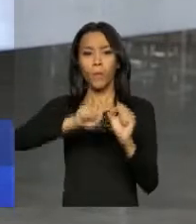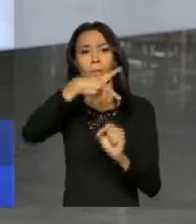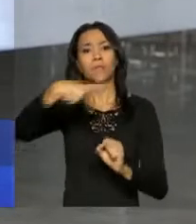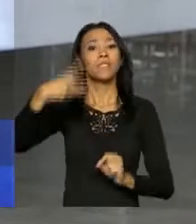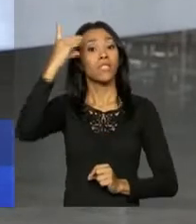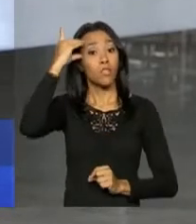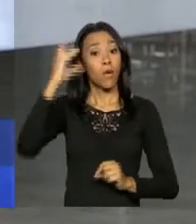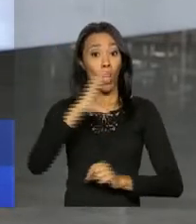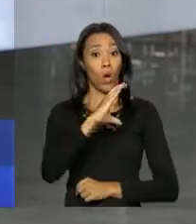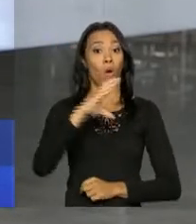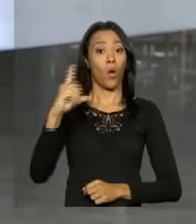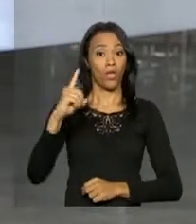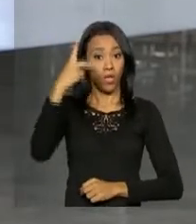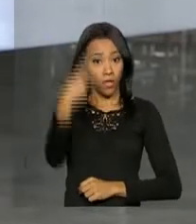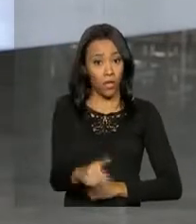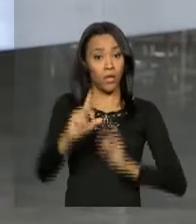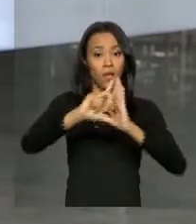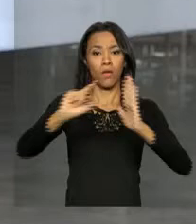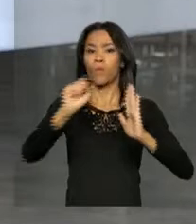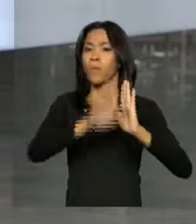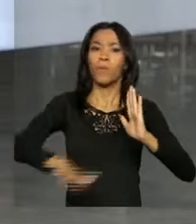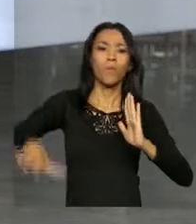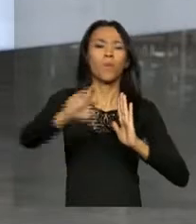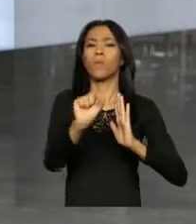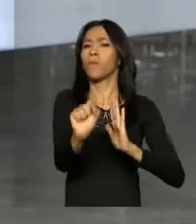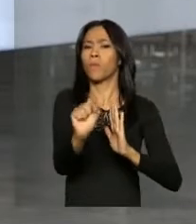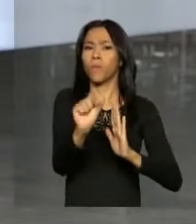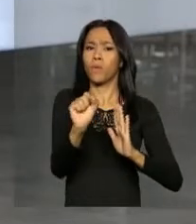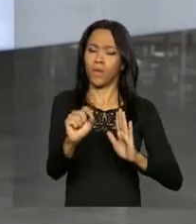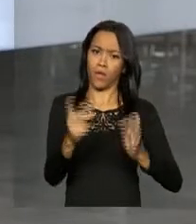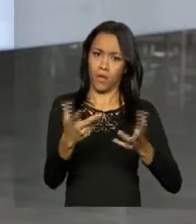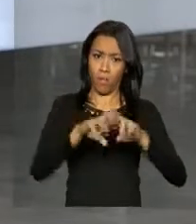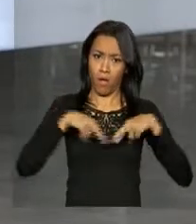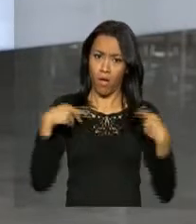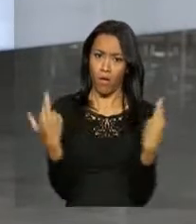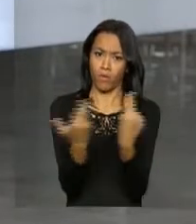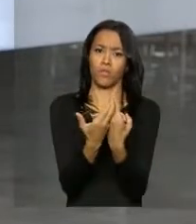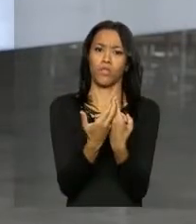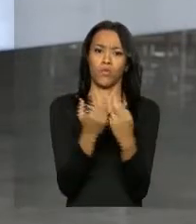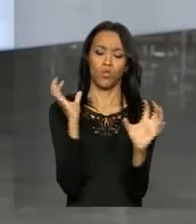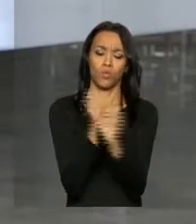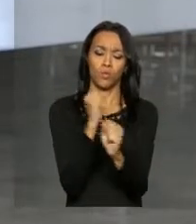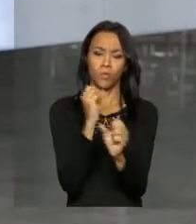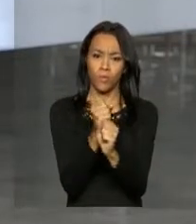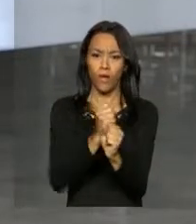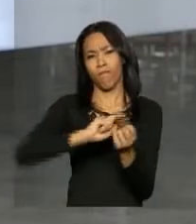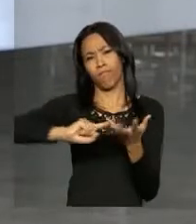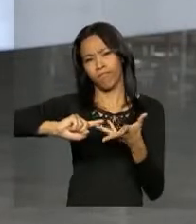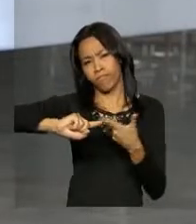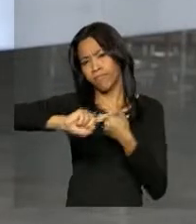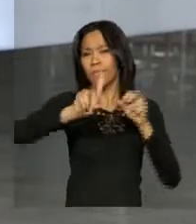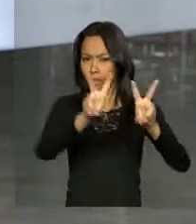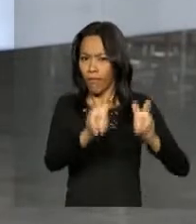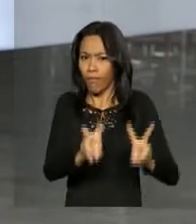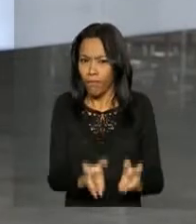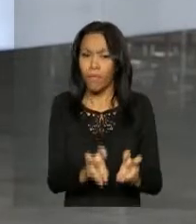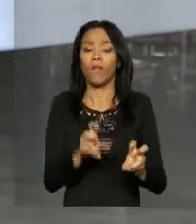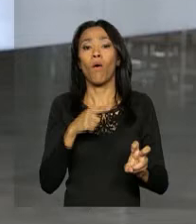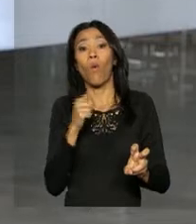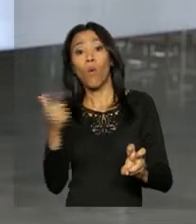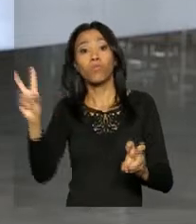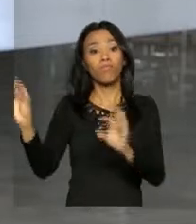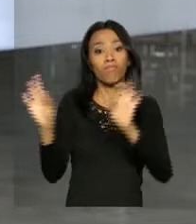rousseff coordena aqui no palácio do planalto a reunião da junta orçamentária entre outros assuntos entram na pauta dessa reunião